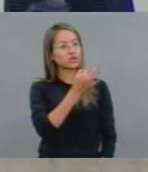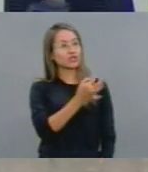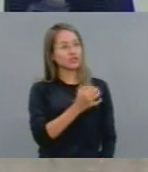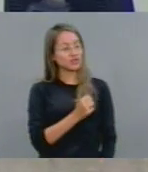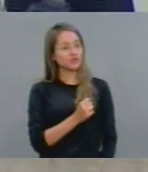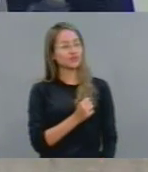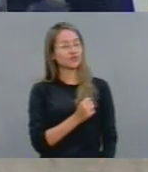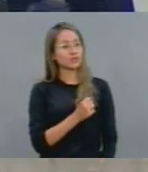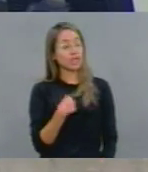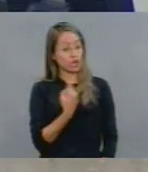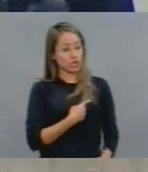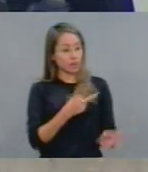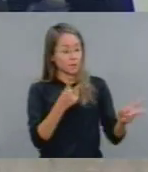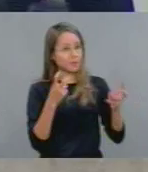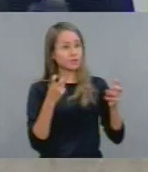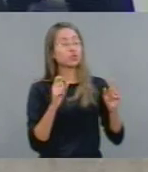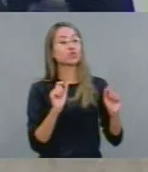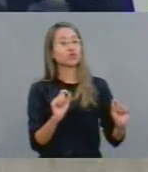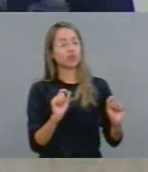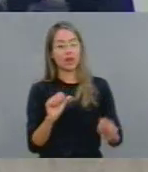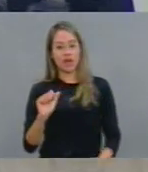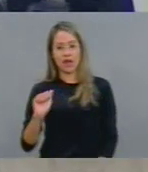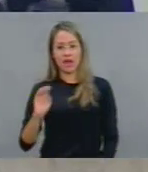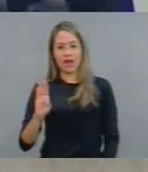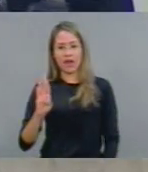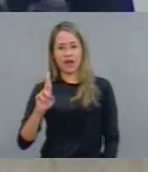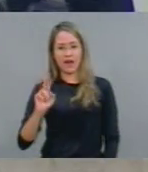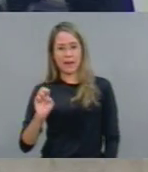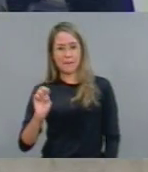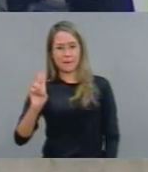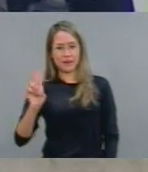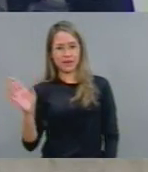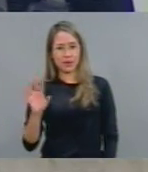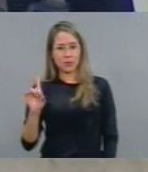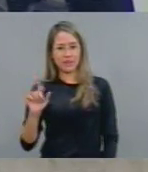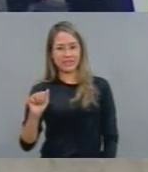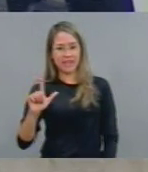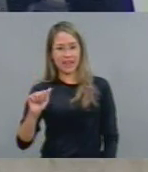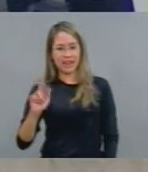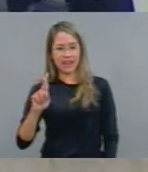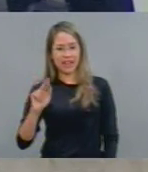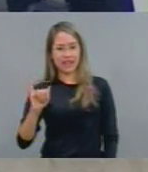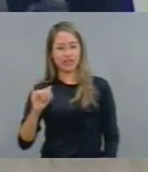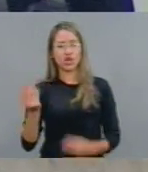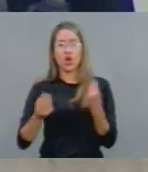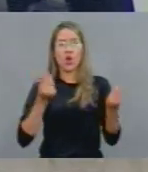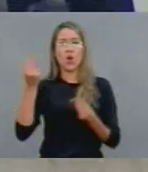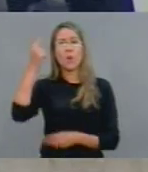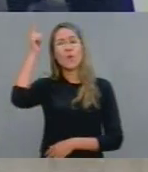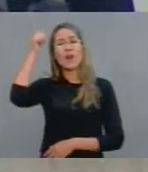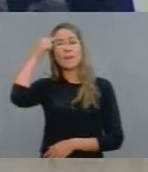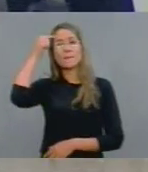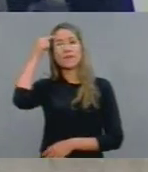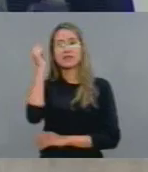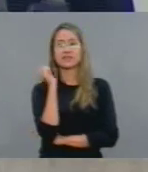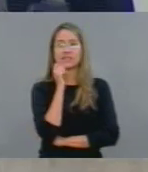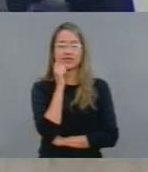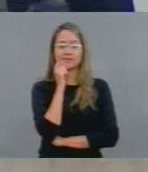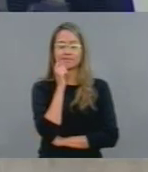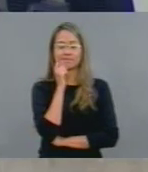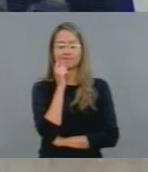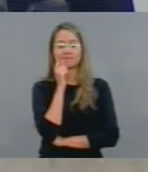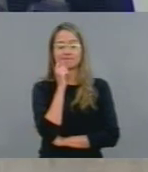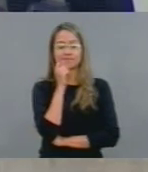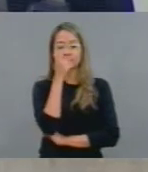gente vê um Dalmo de Abreu Dalari, como é que ele pensa na hora dessa? Com o movimento que está acontecendo no Brasil, Fábio, que é uma